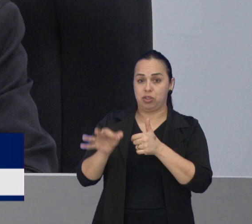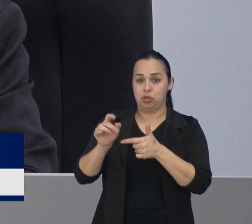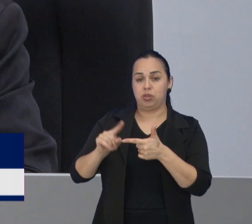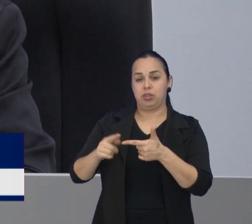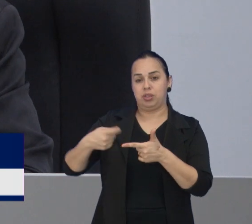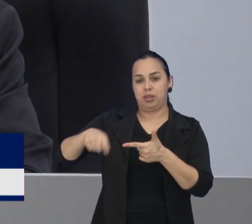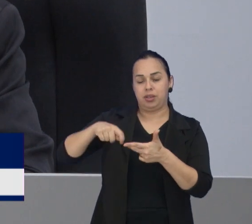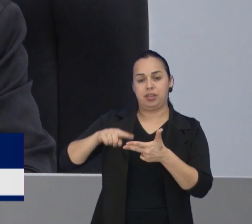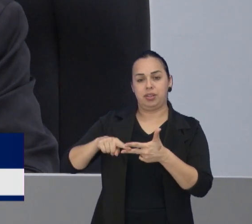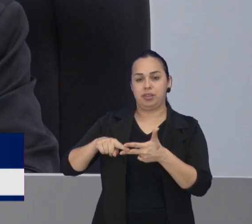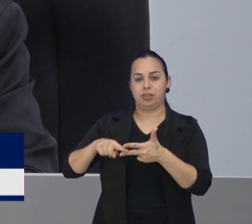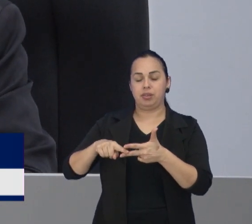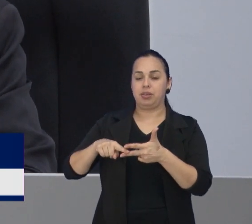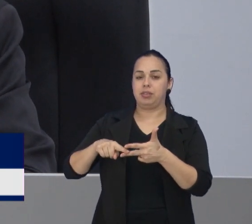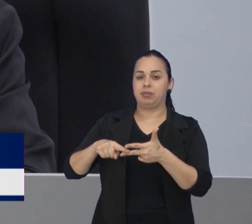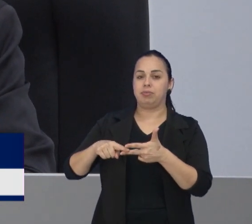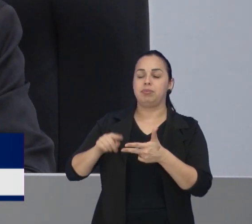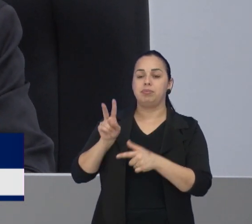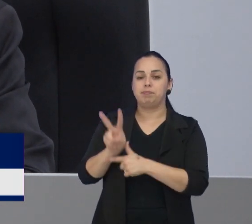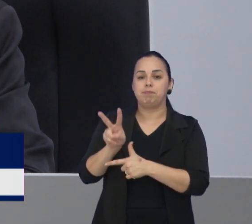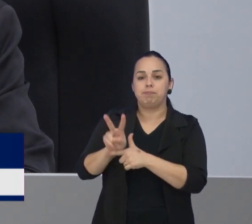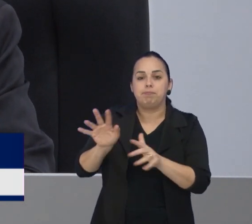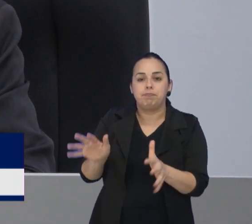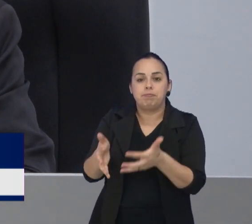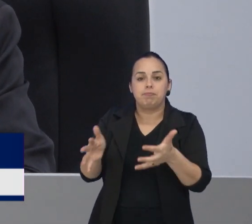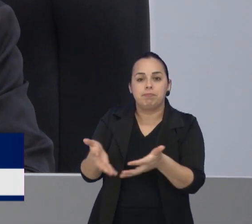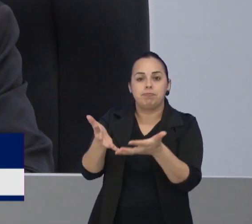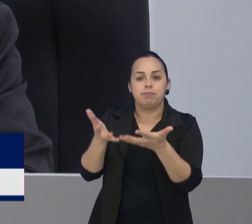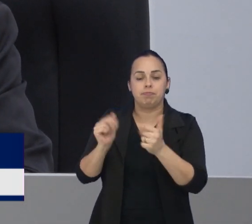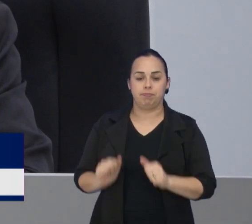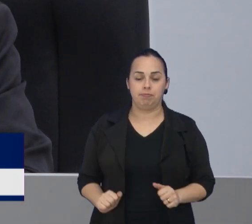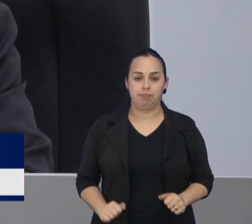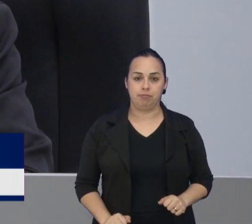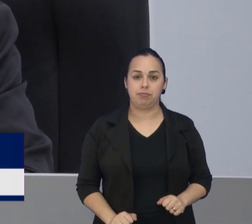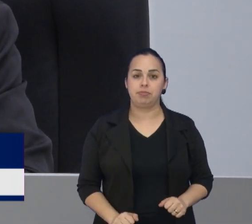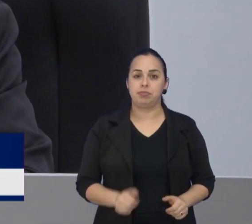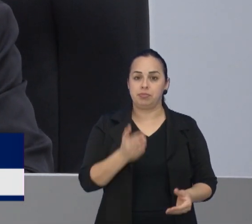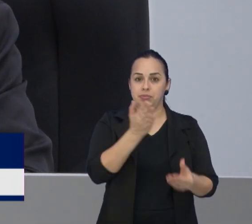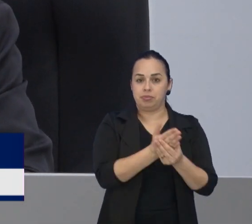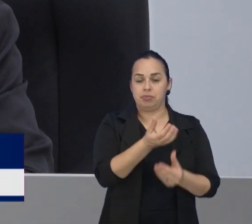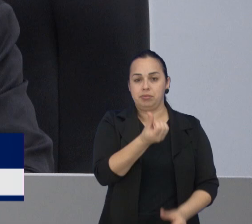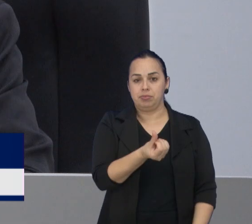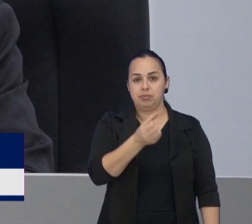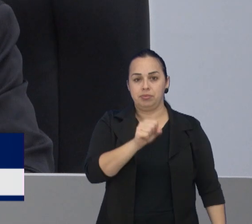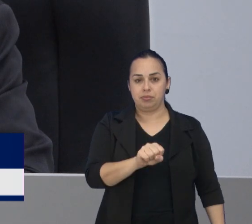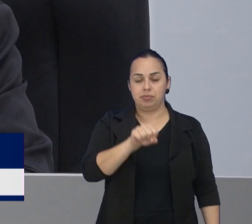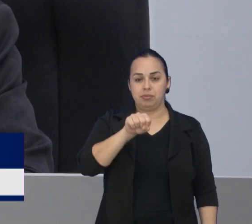Justiça, Economia e Promoção Social. Processo número